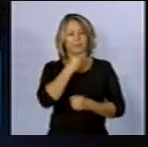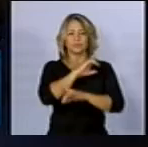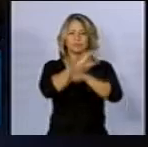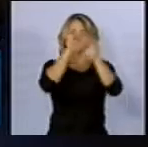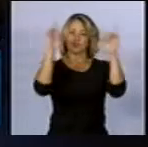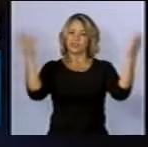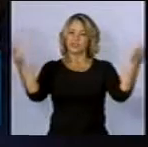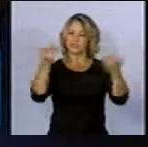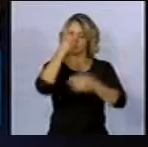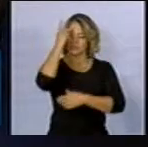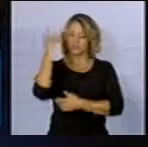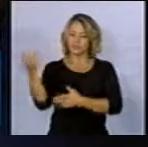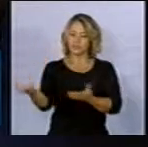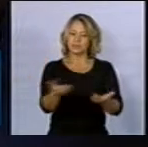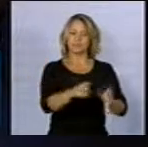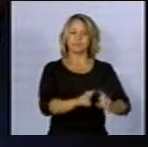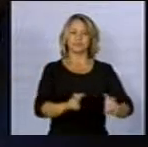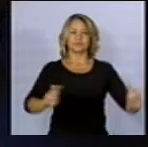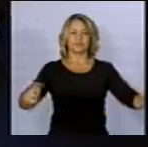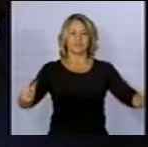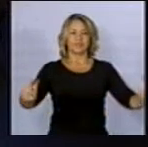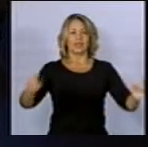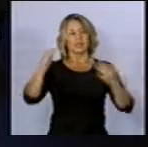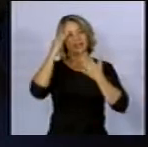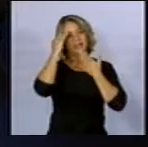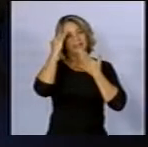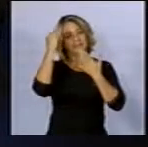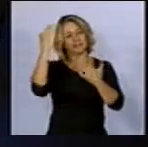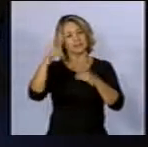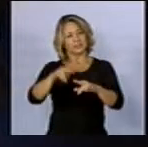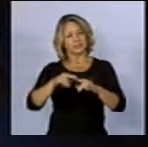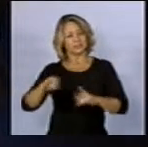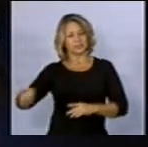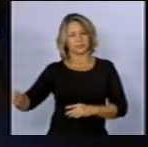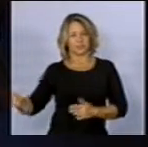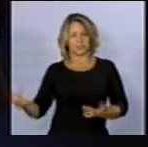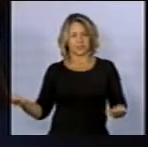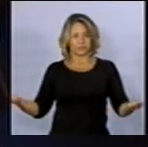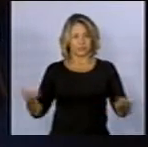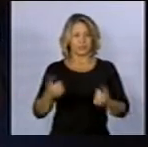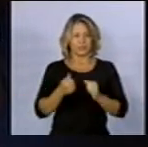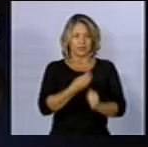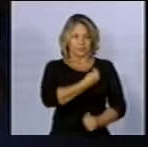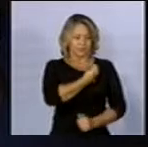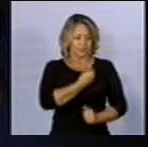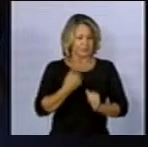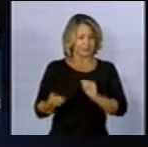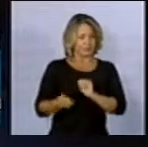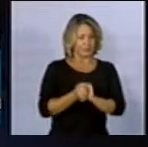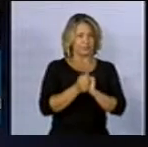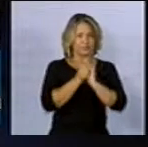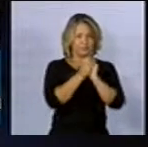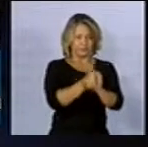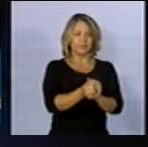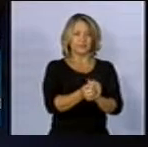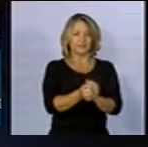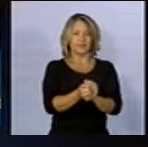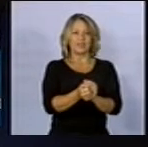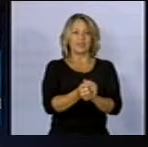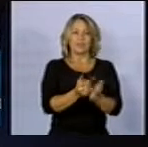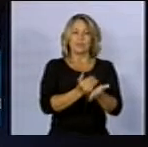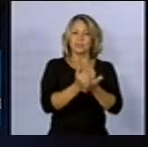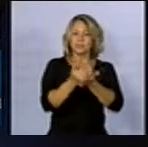mesa Agradeço pela oportunidade de estarmos aqui inicialmente